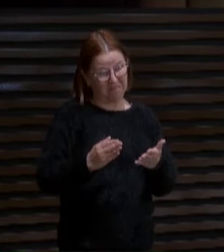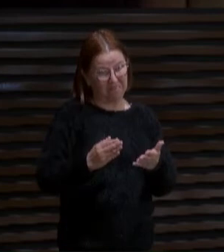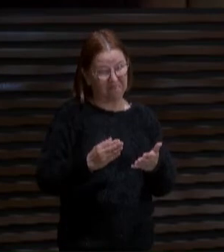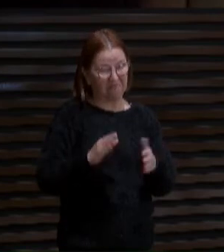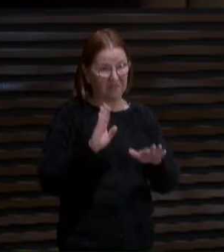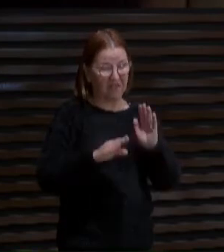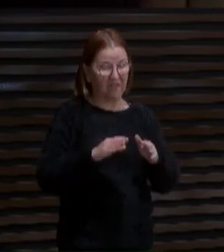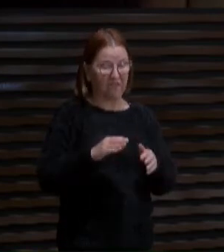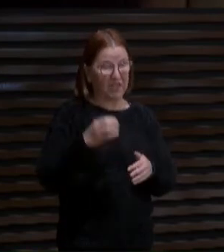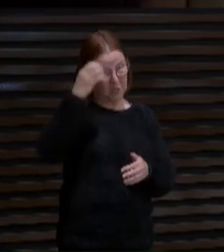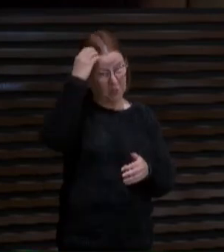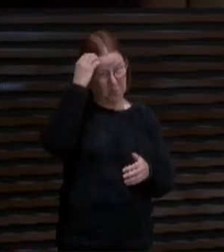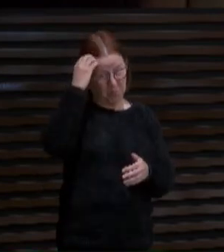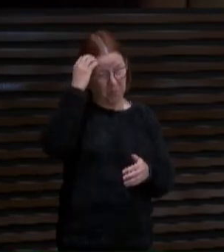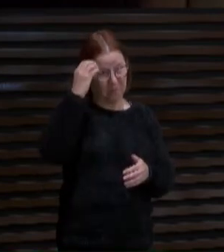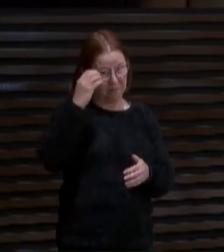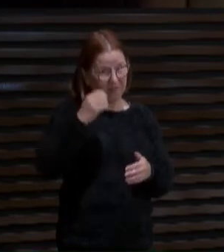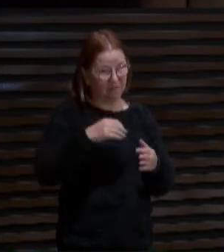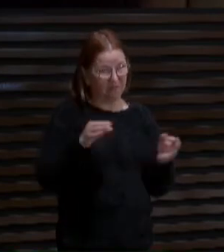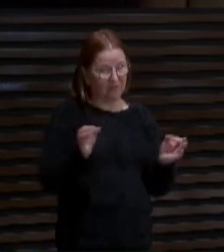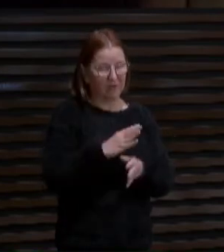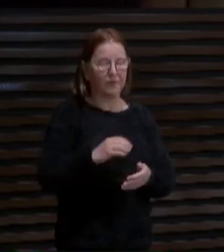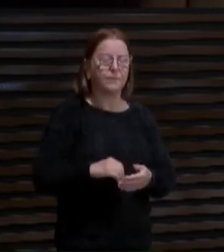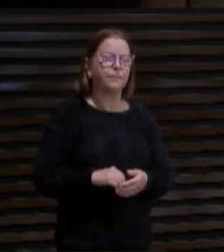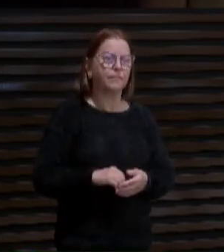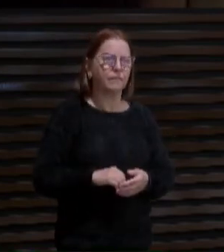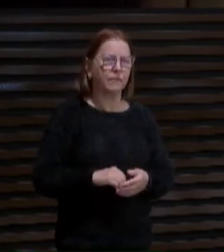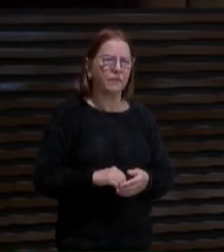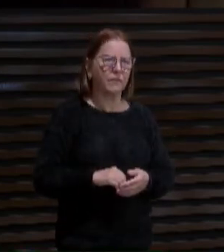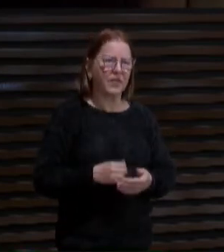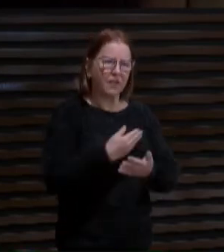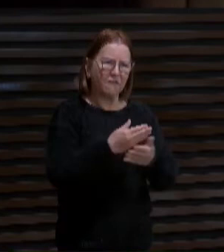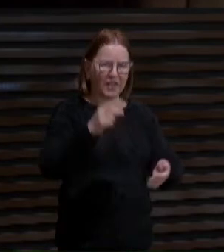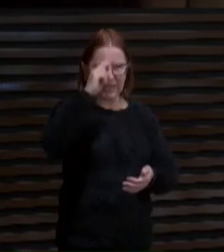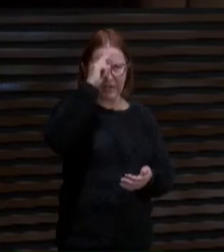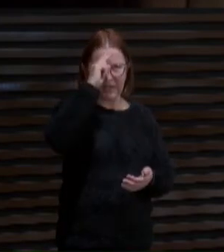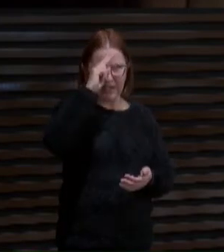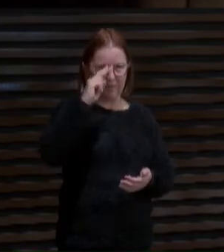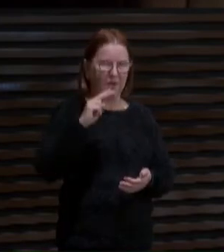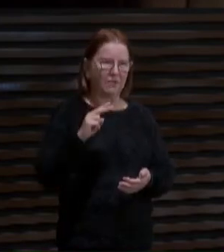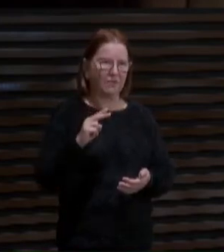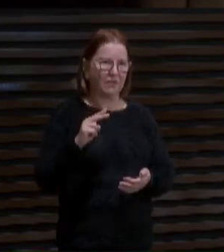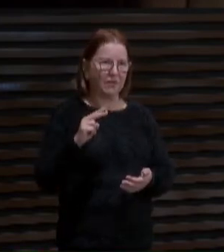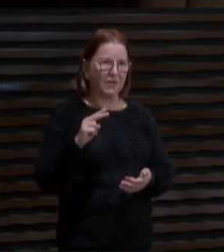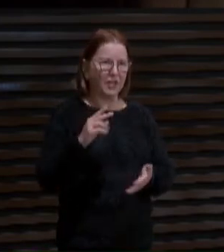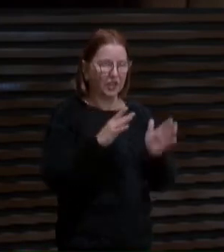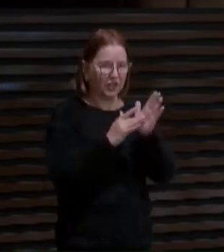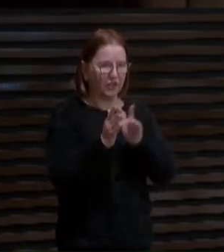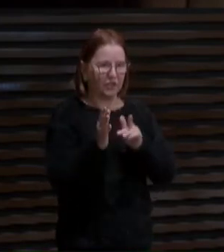lembram quando Jesus disse aquele grupo de pessoas que se consideravam justas